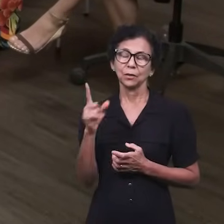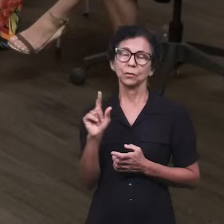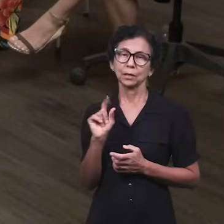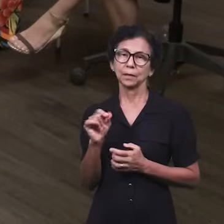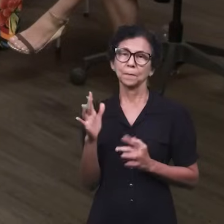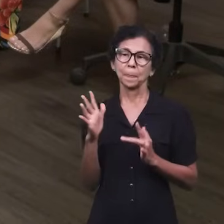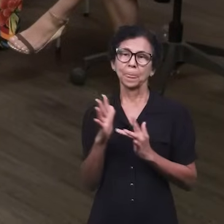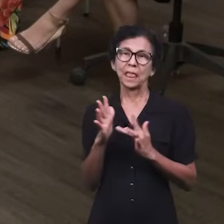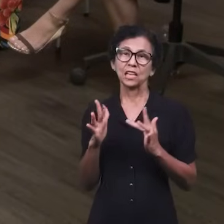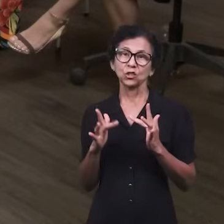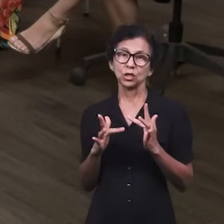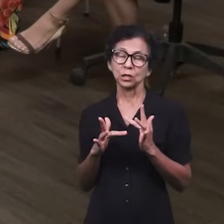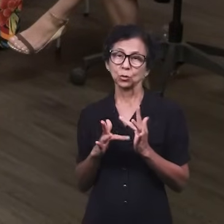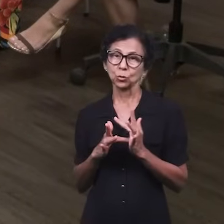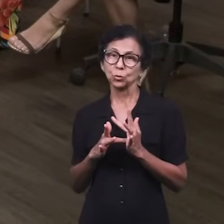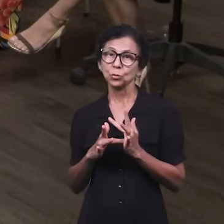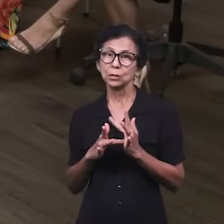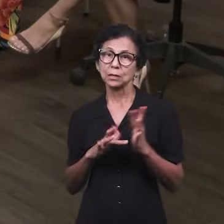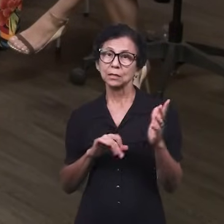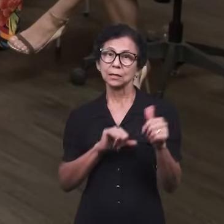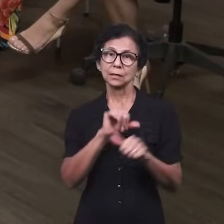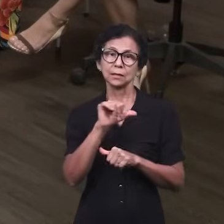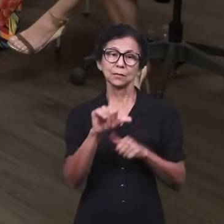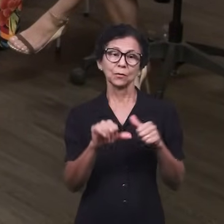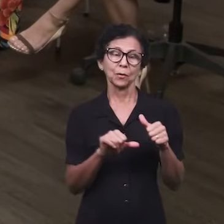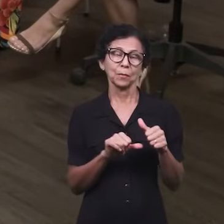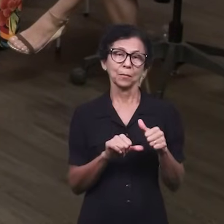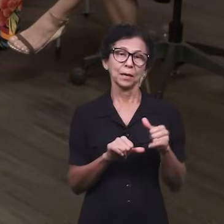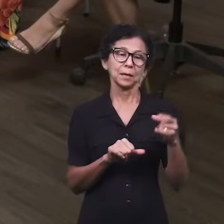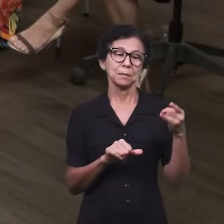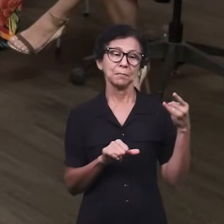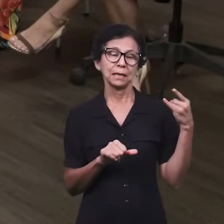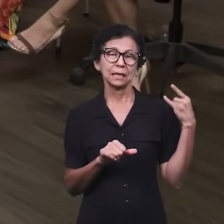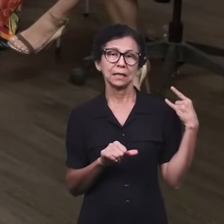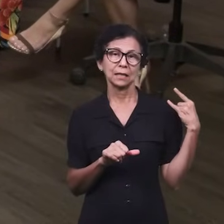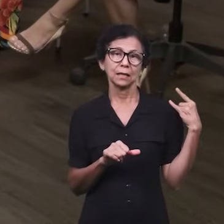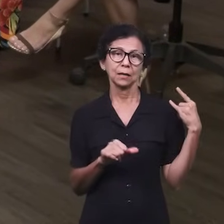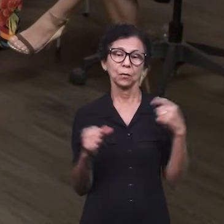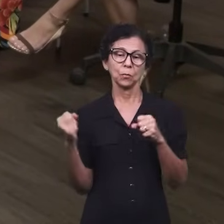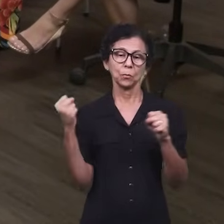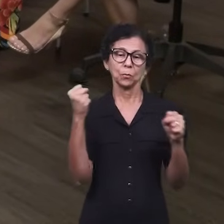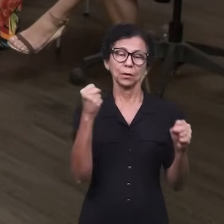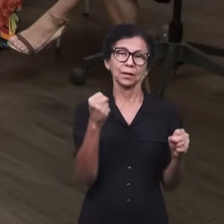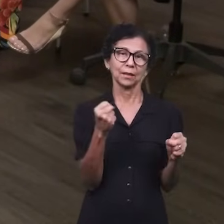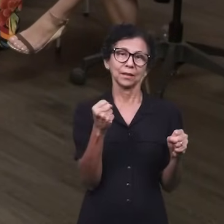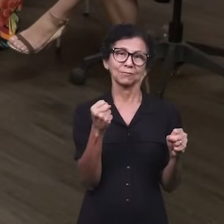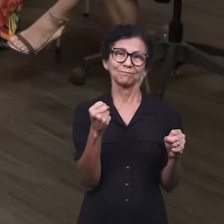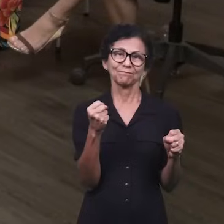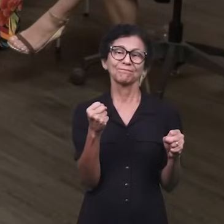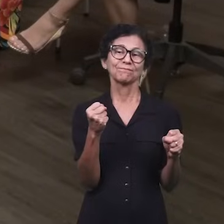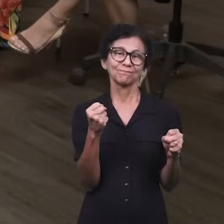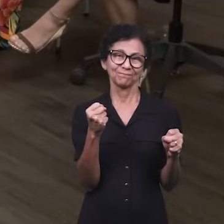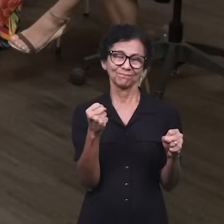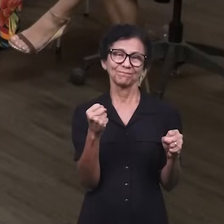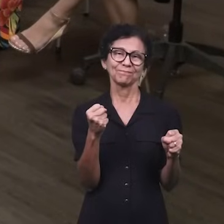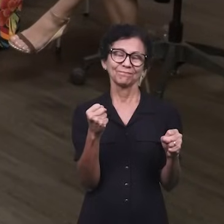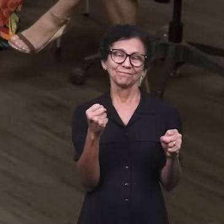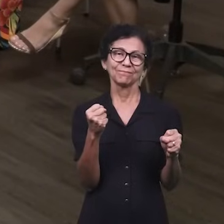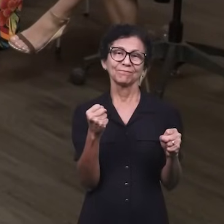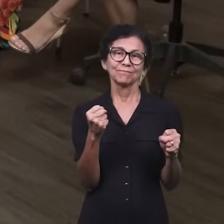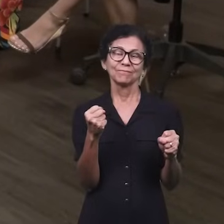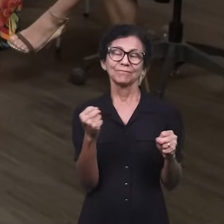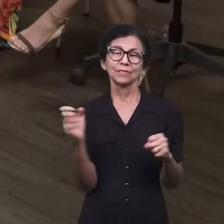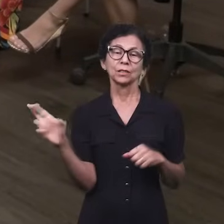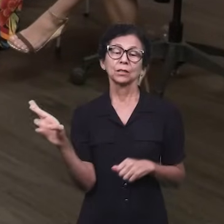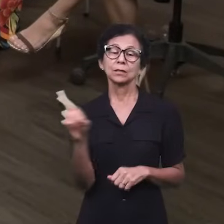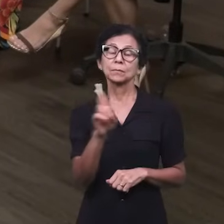exercer em benefício próprio um tipo de poder que não era ainda para ser usado